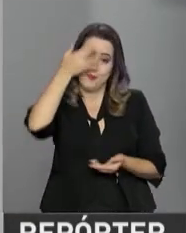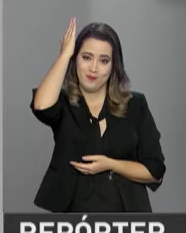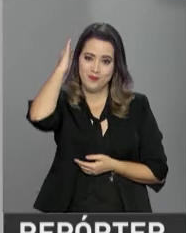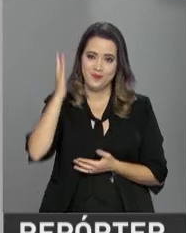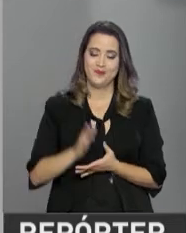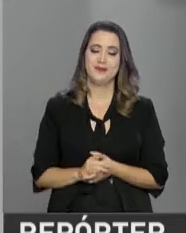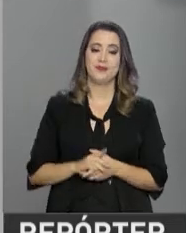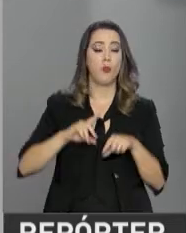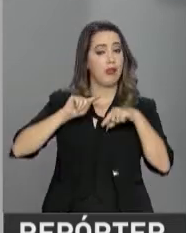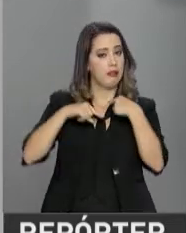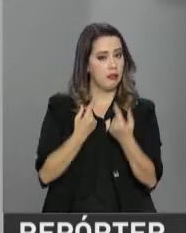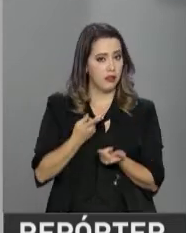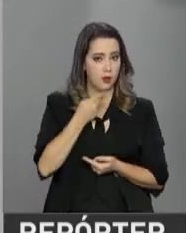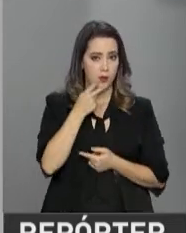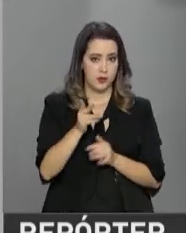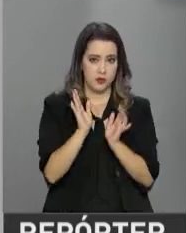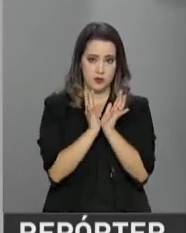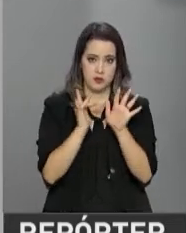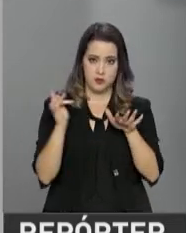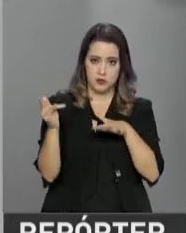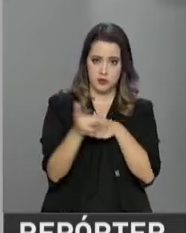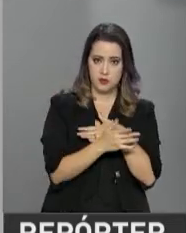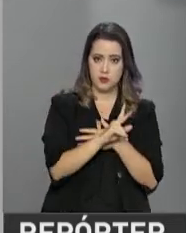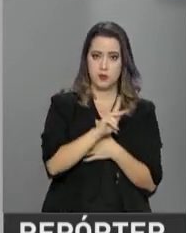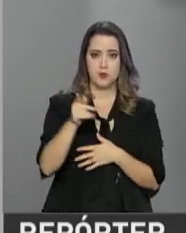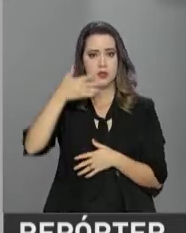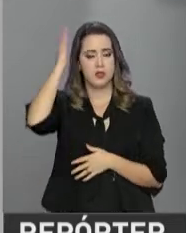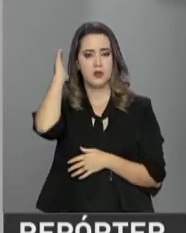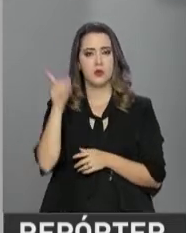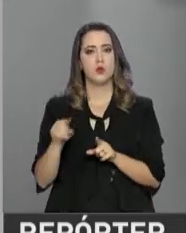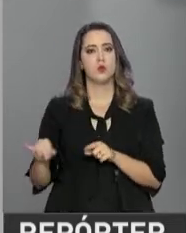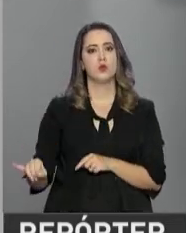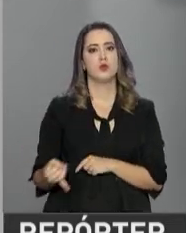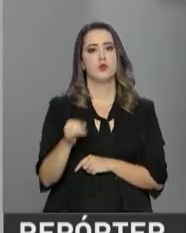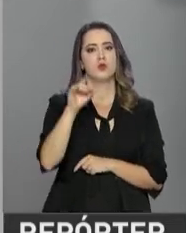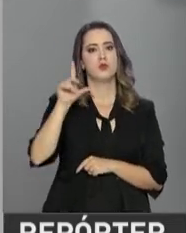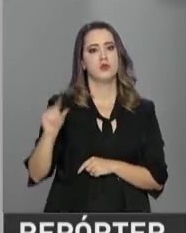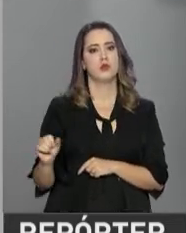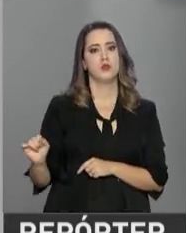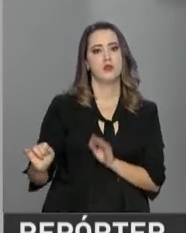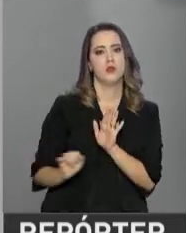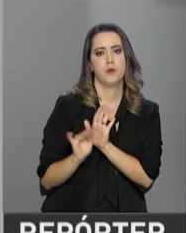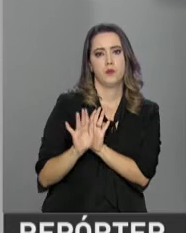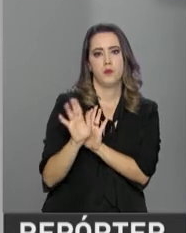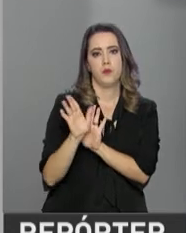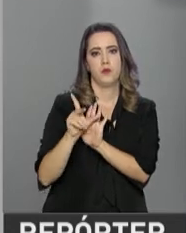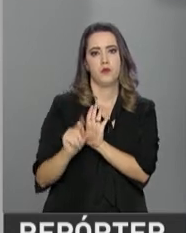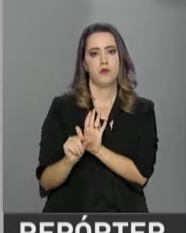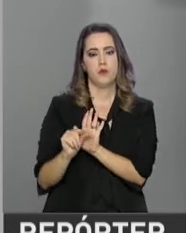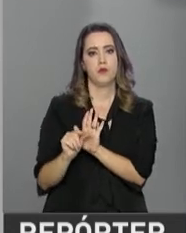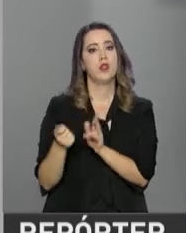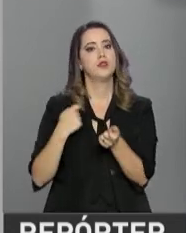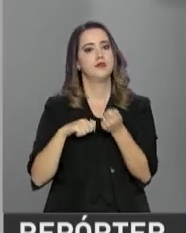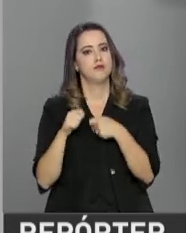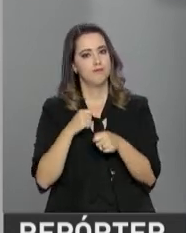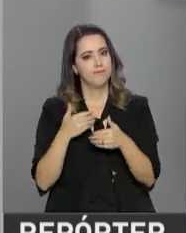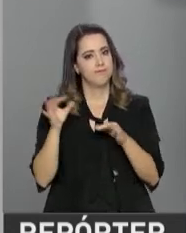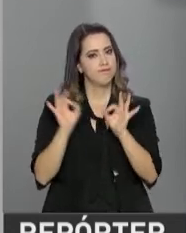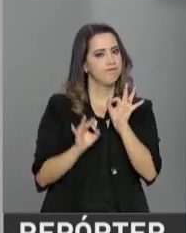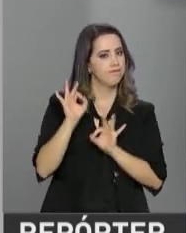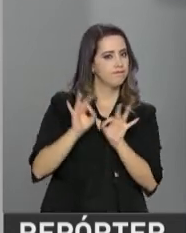presidente na sequência da publicação nas redes sociais michel temer lembrou que com juros em queda inflação baixa ea economia